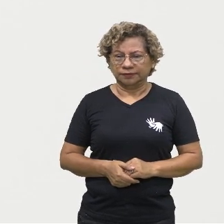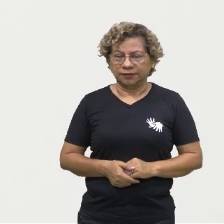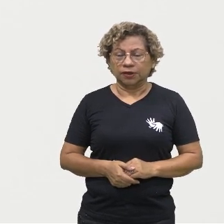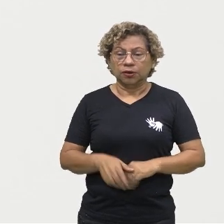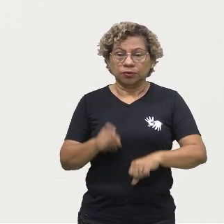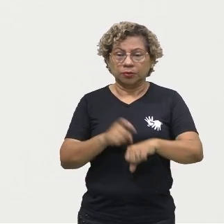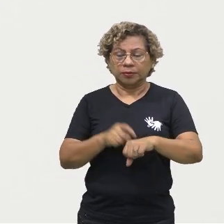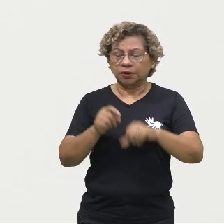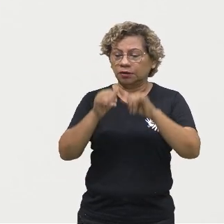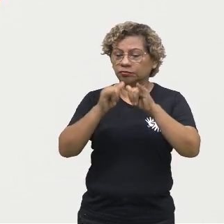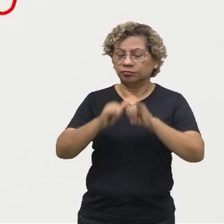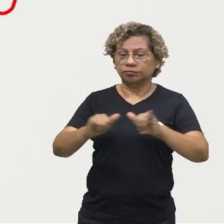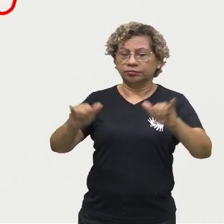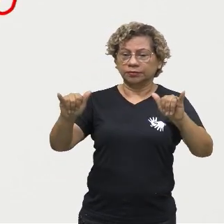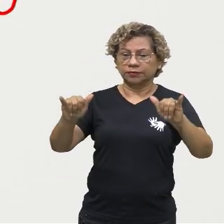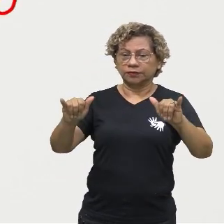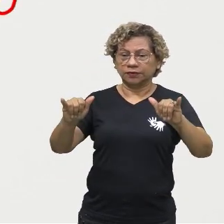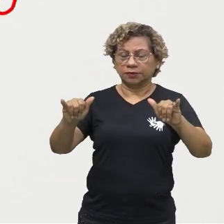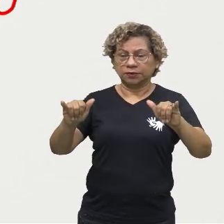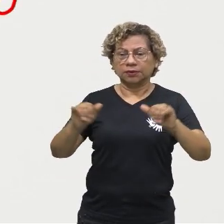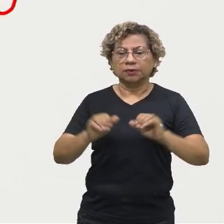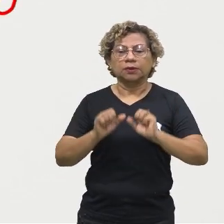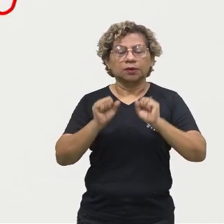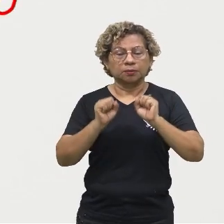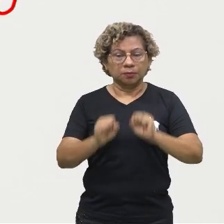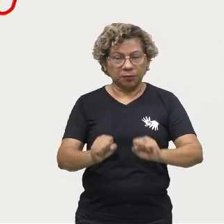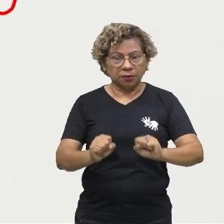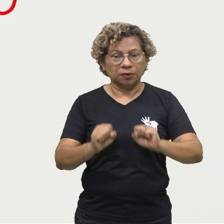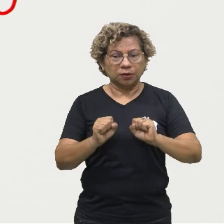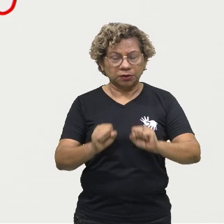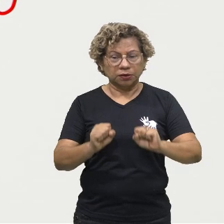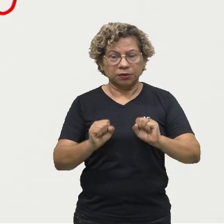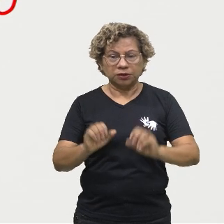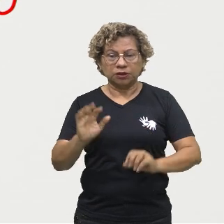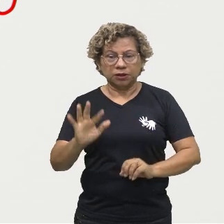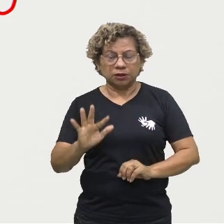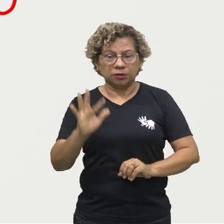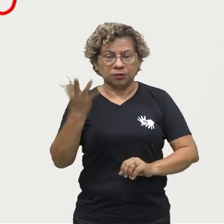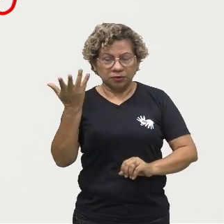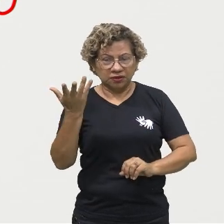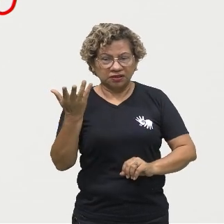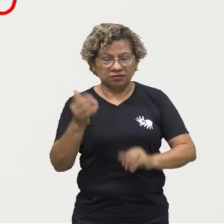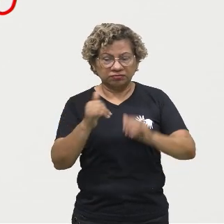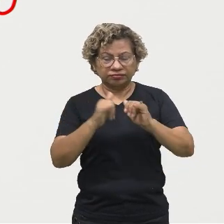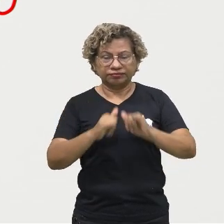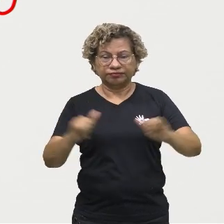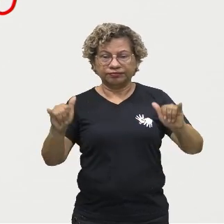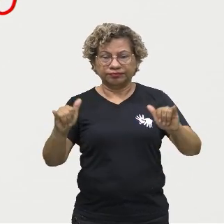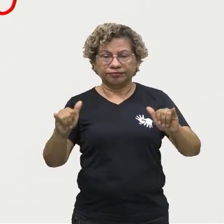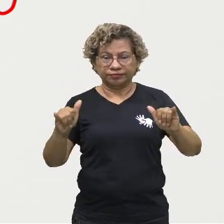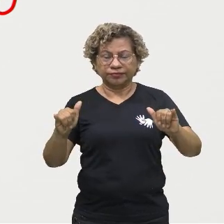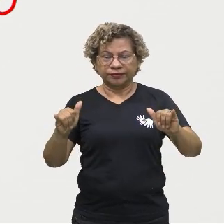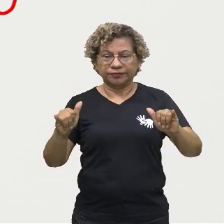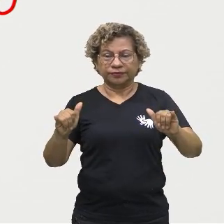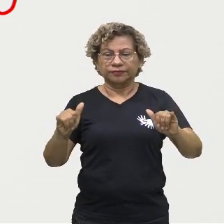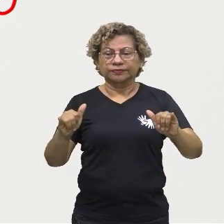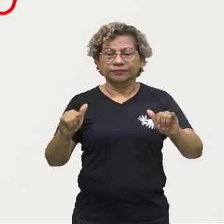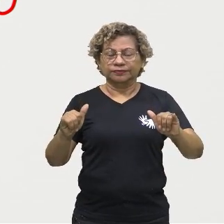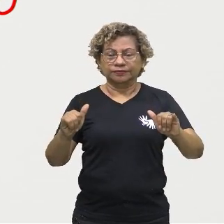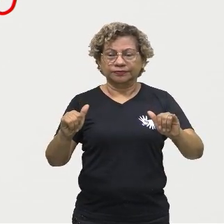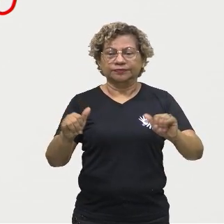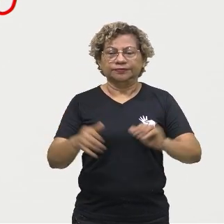que ele é divulgado, pessoal, pode acontecer de haver uma comercialização dessas informações.